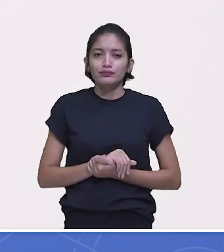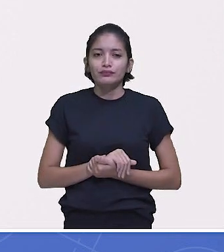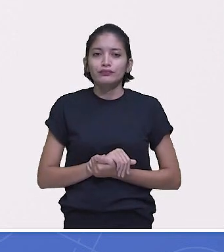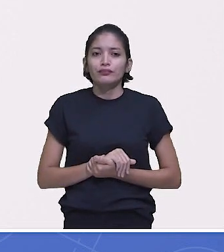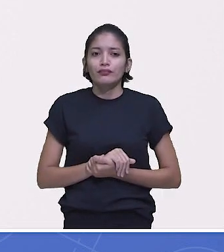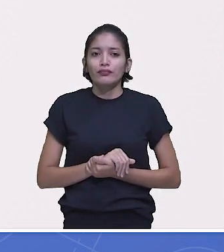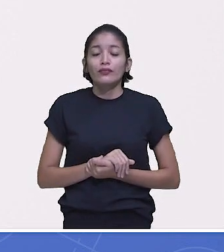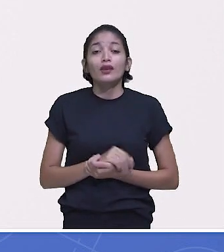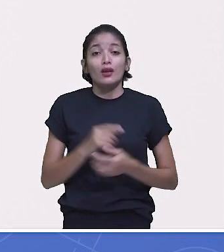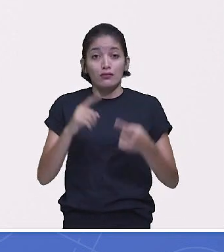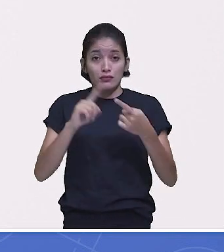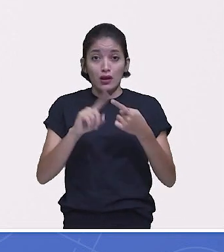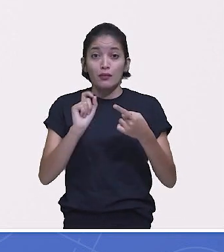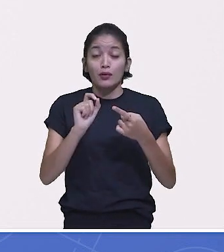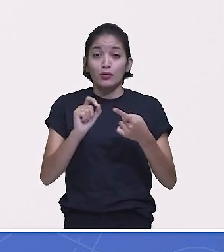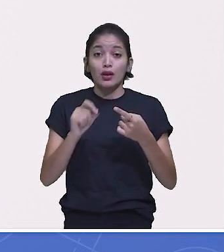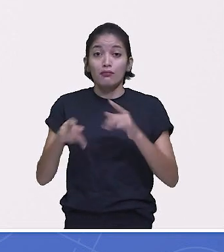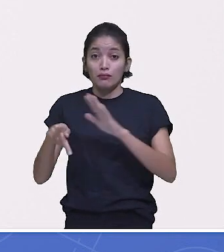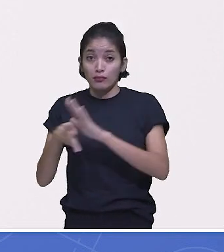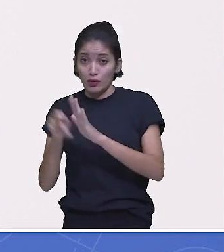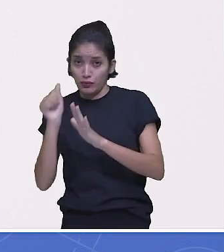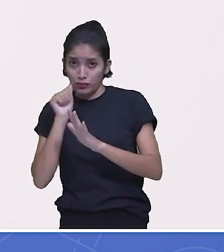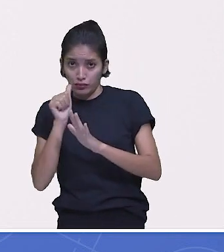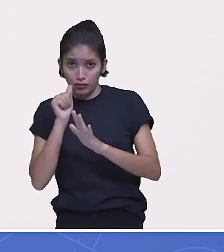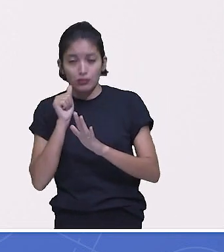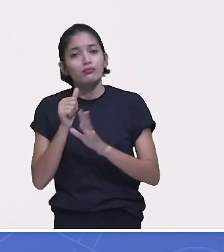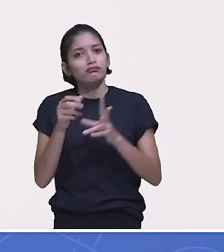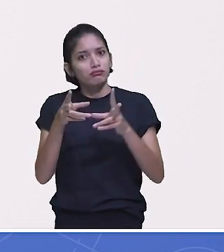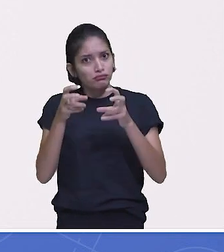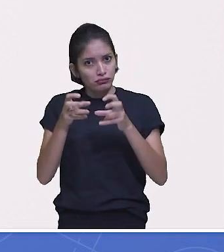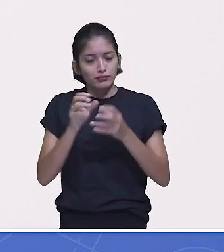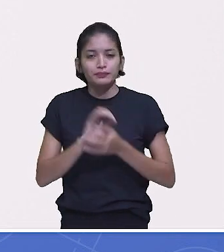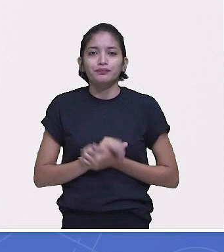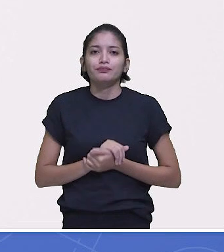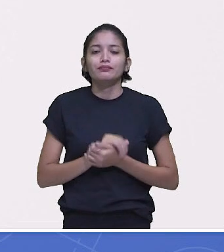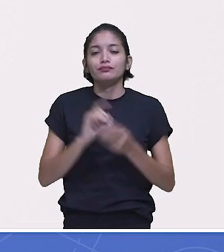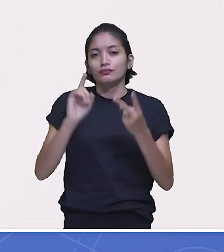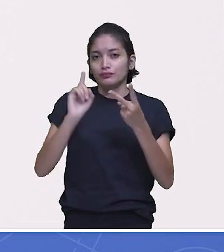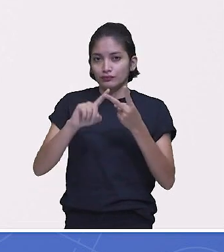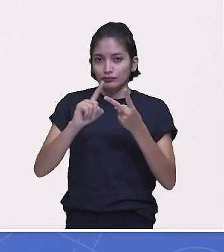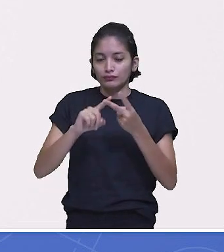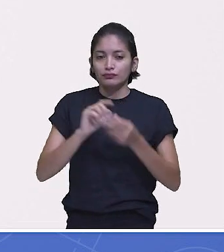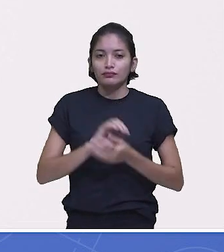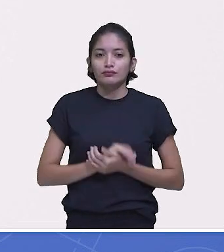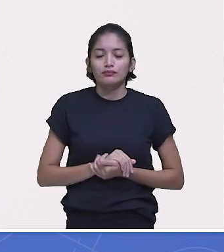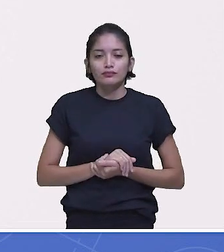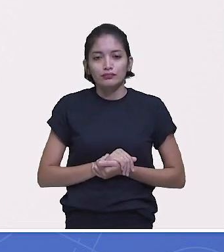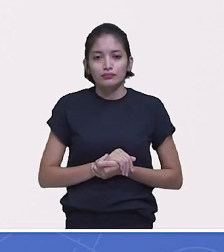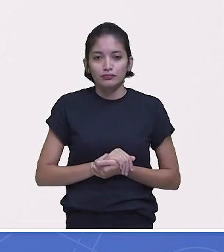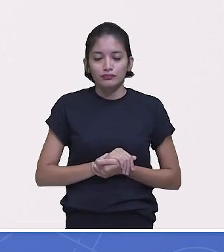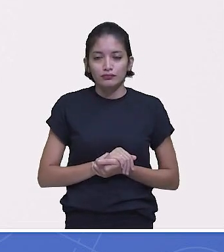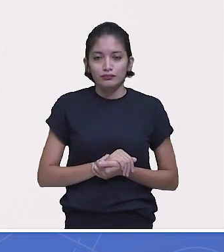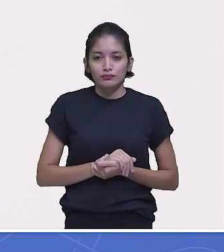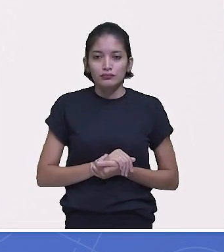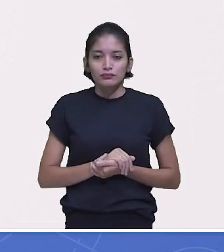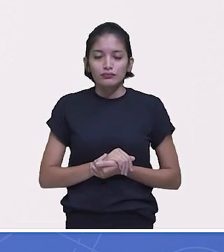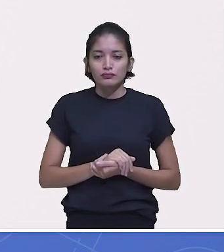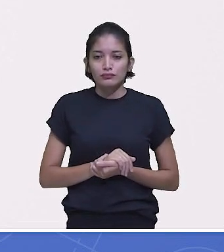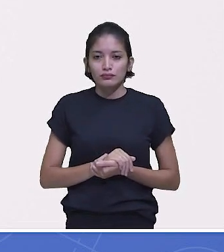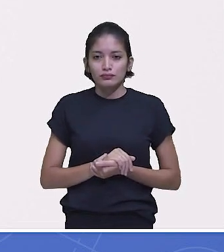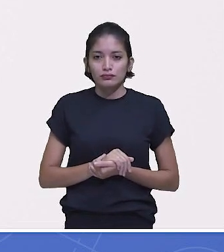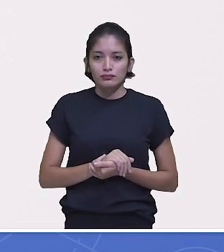está dizendo gênero feminino, observem bem. A 2, el sonido che es propio